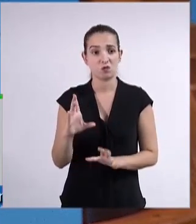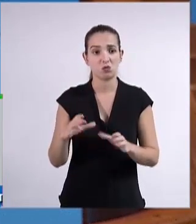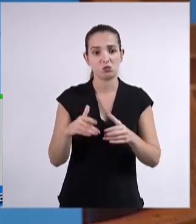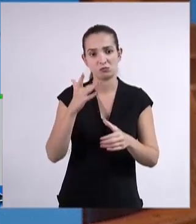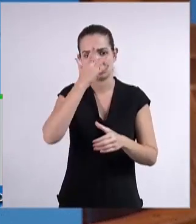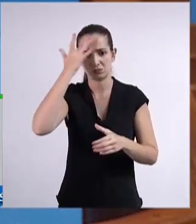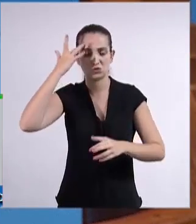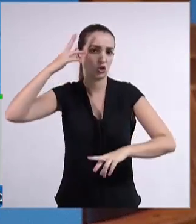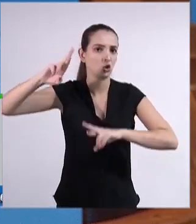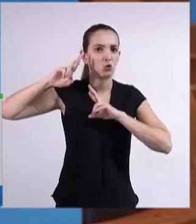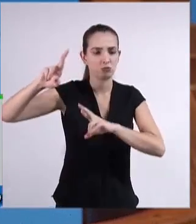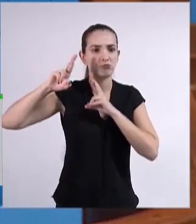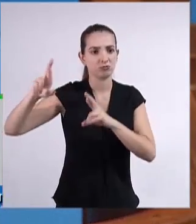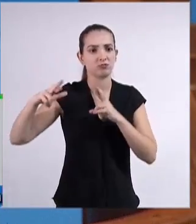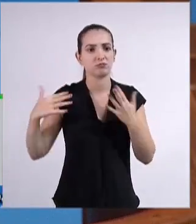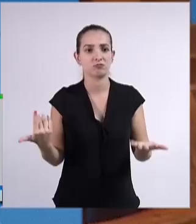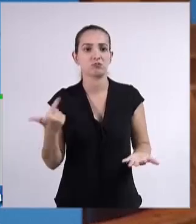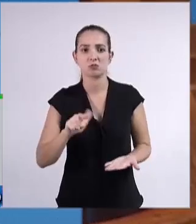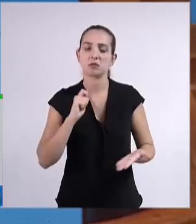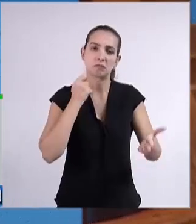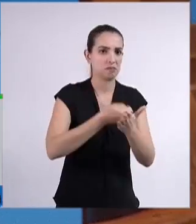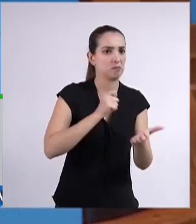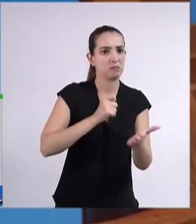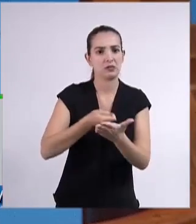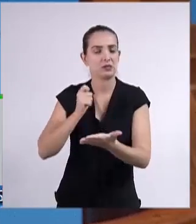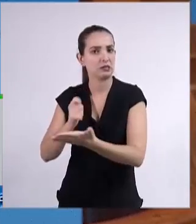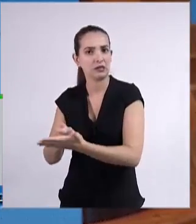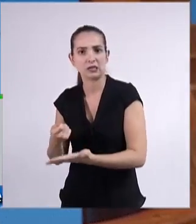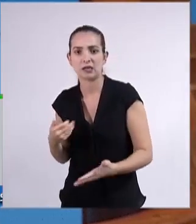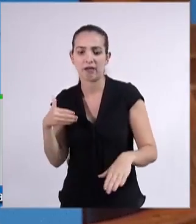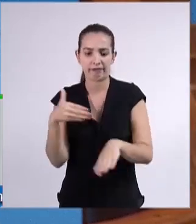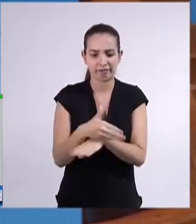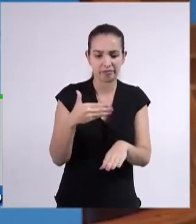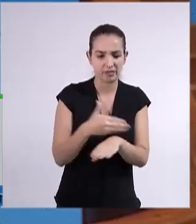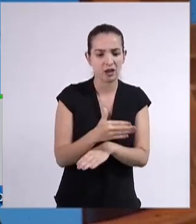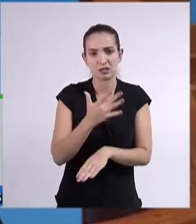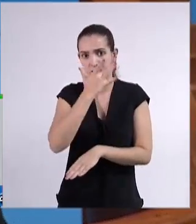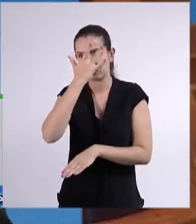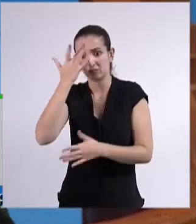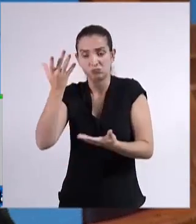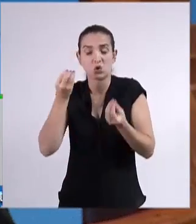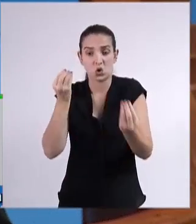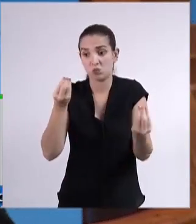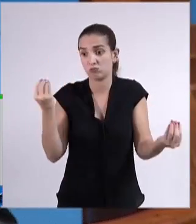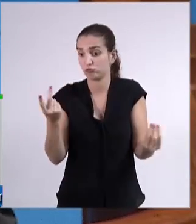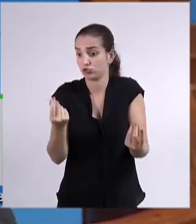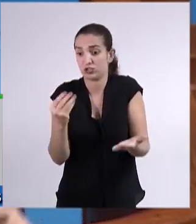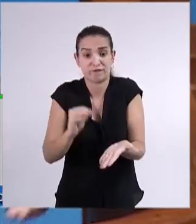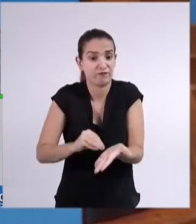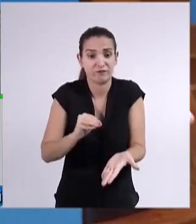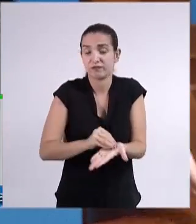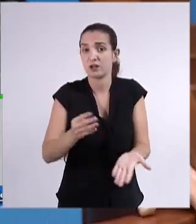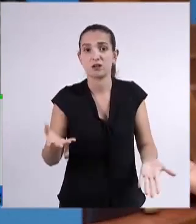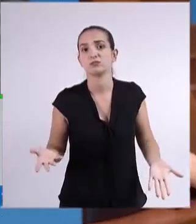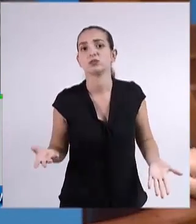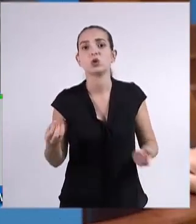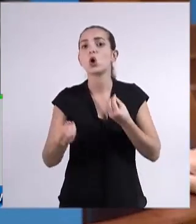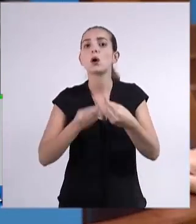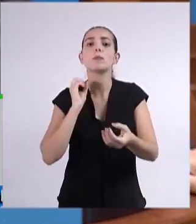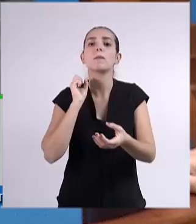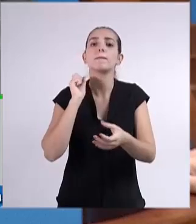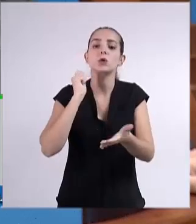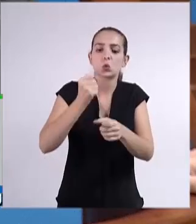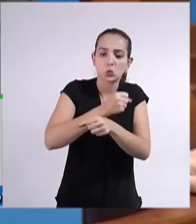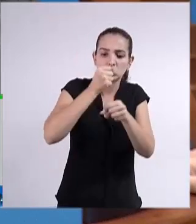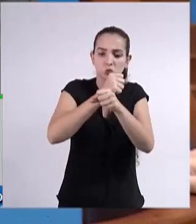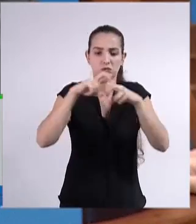para o estádio, não tem bilheteria, não tem valor na bilheteria, não se participa de outras séries. O Operário foi